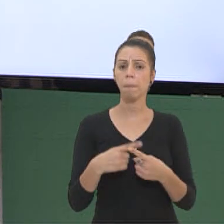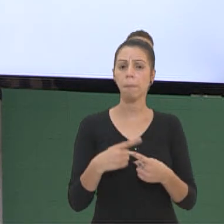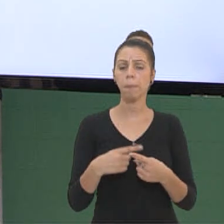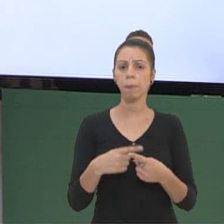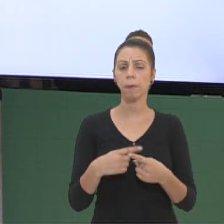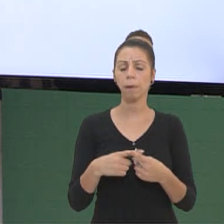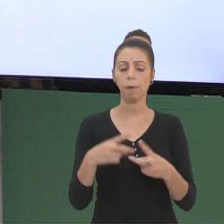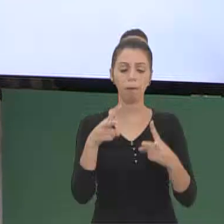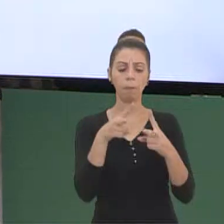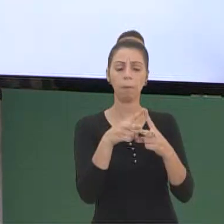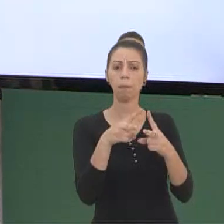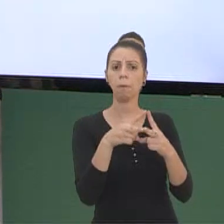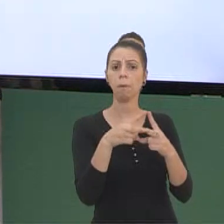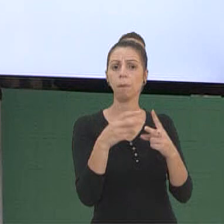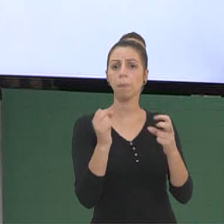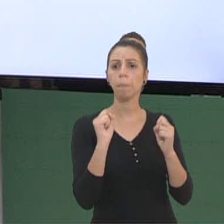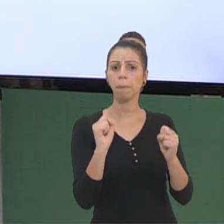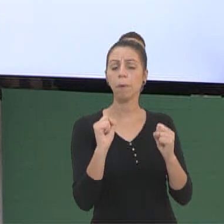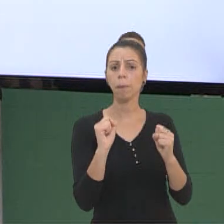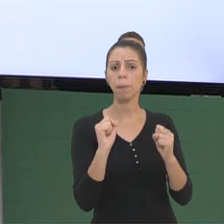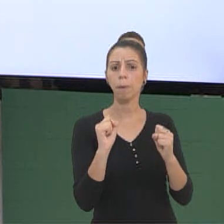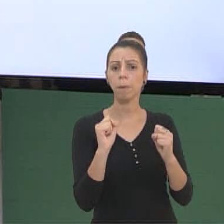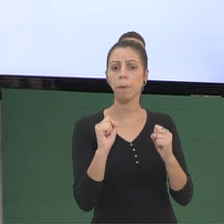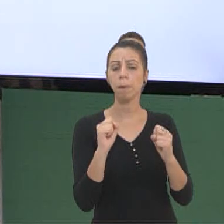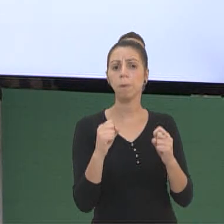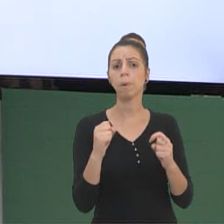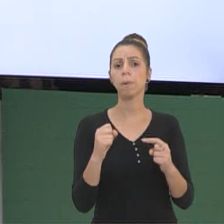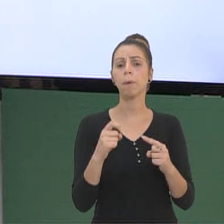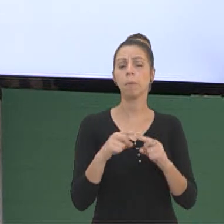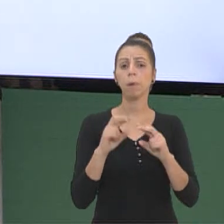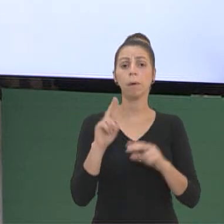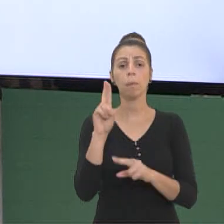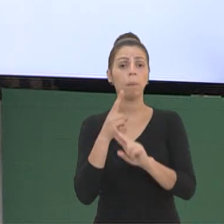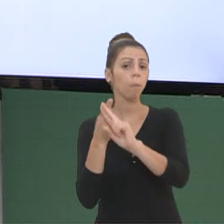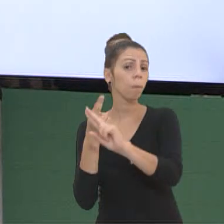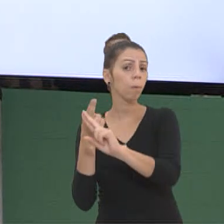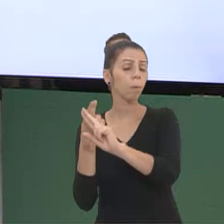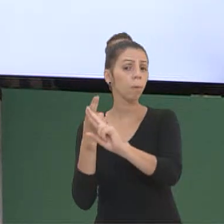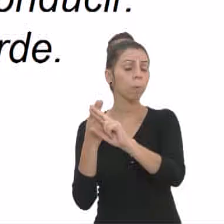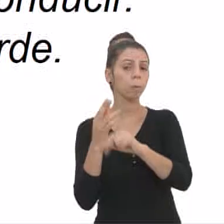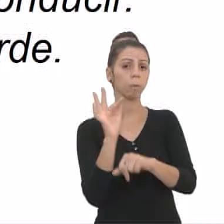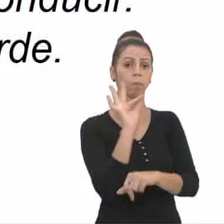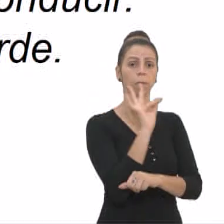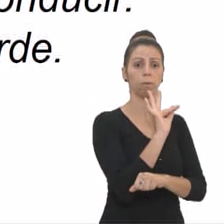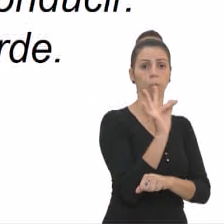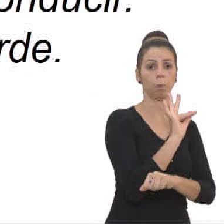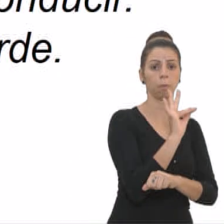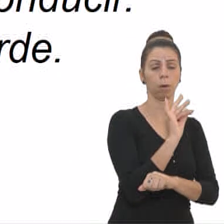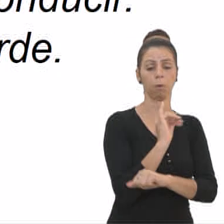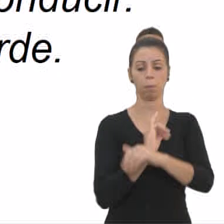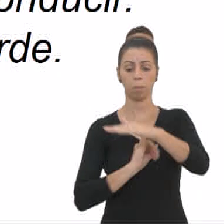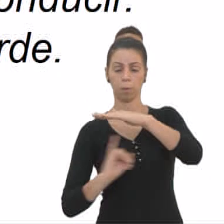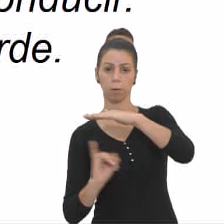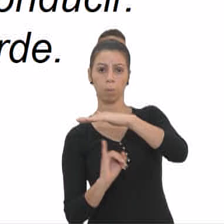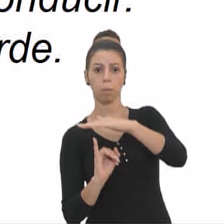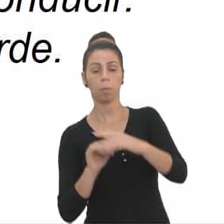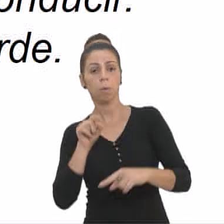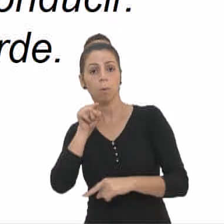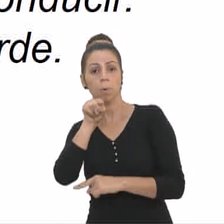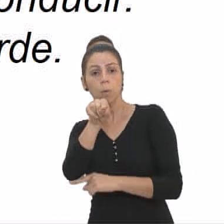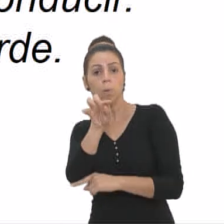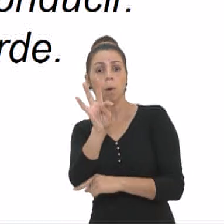duas possibilidades? Por causa do uso formal e informal. O tu, né,